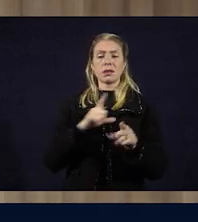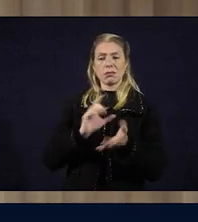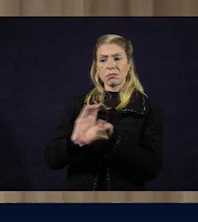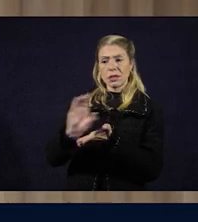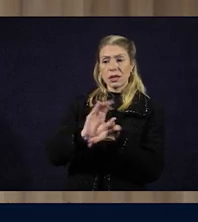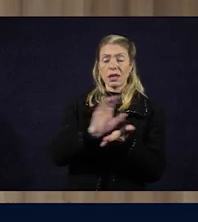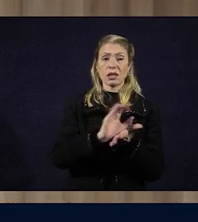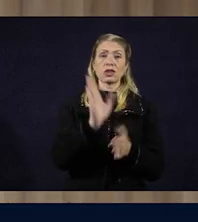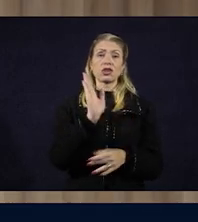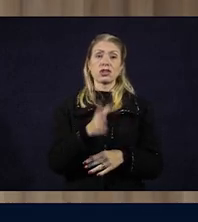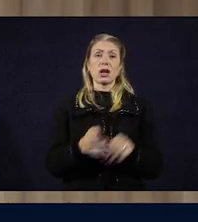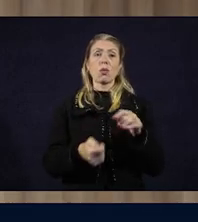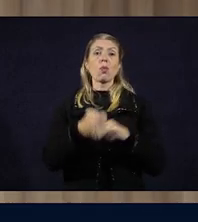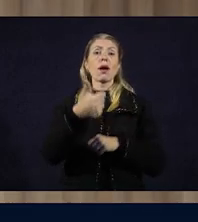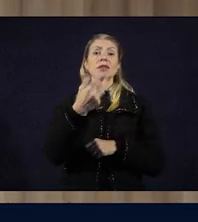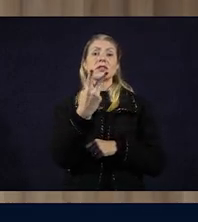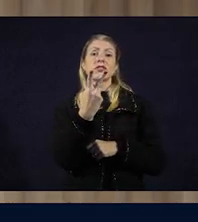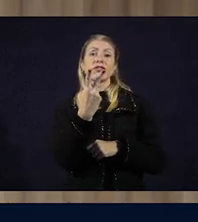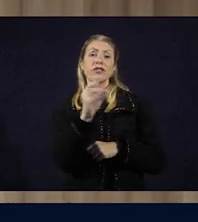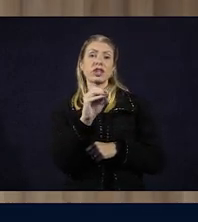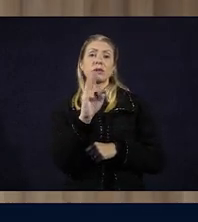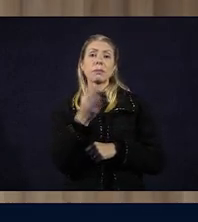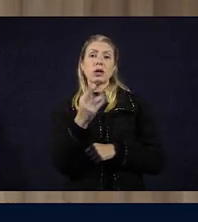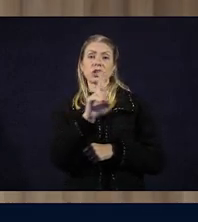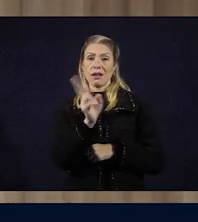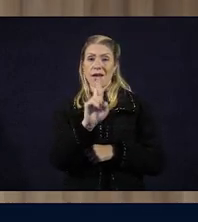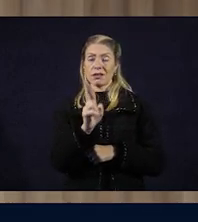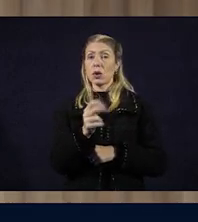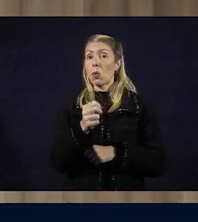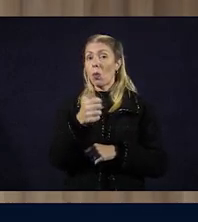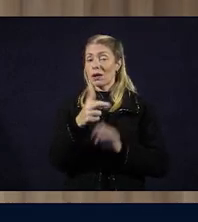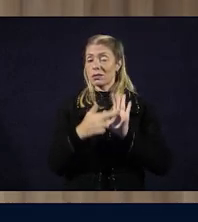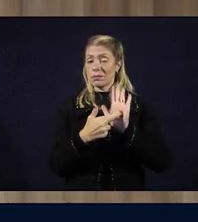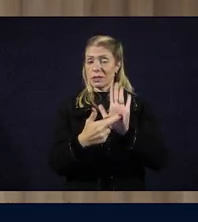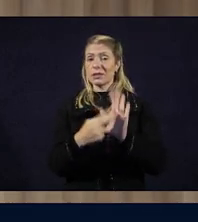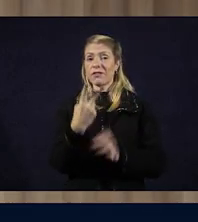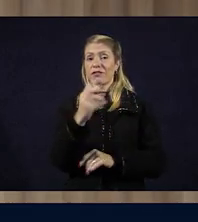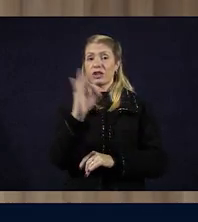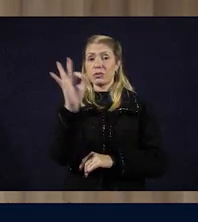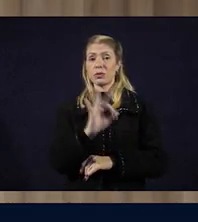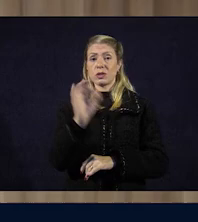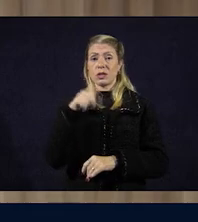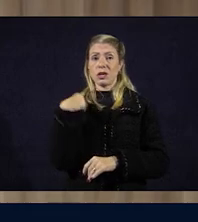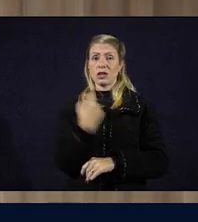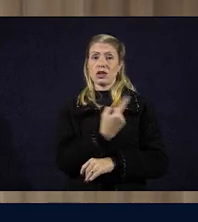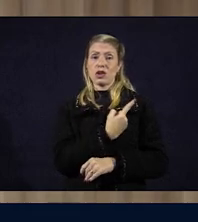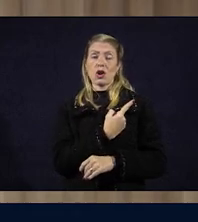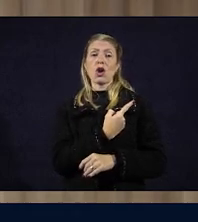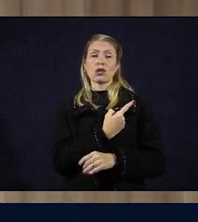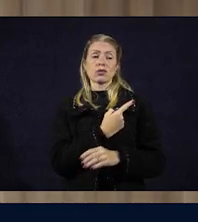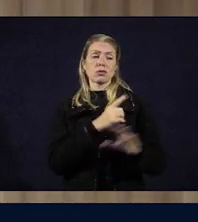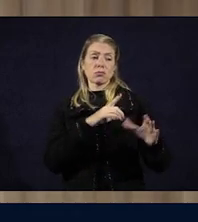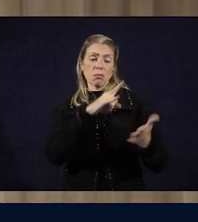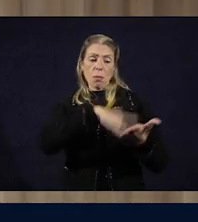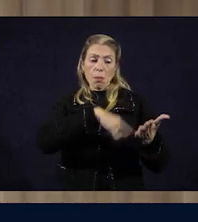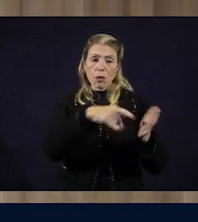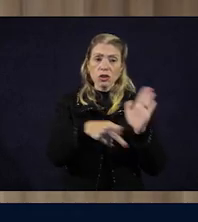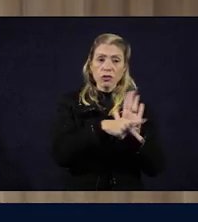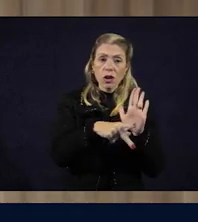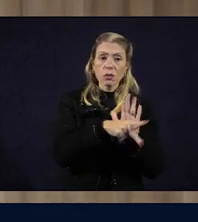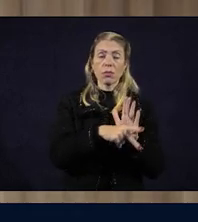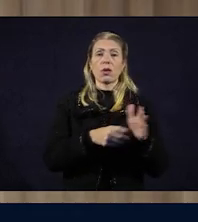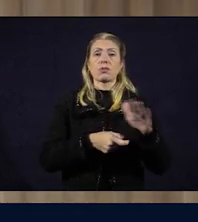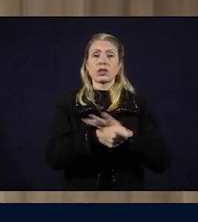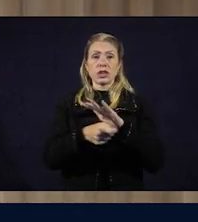Agro de quase 20 milhões de reais que representa quase 20% do nosso portfólio de crédito fazemos